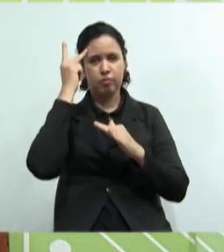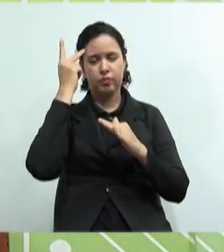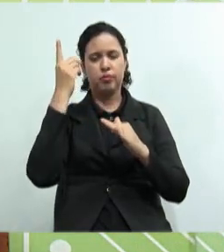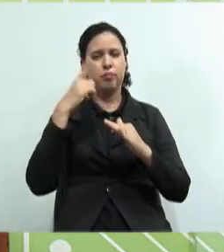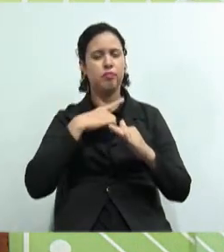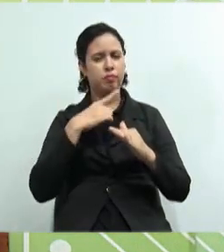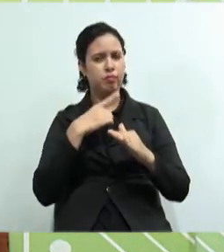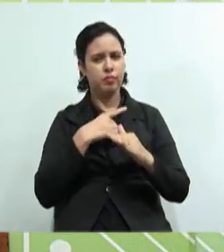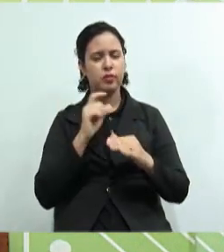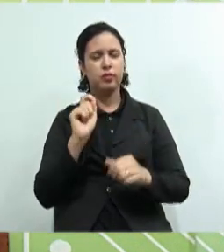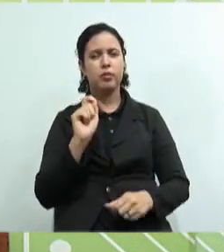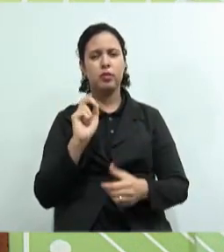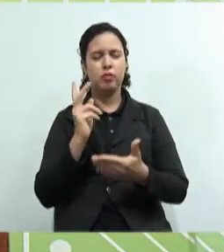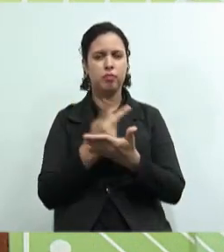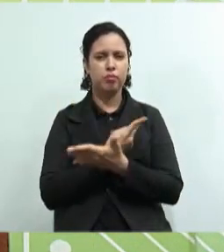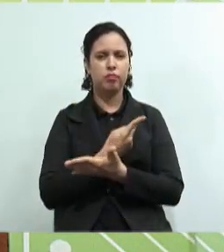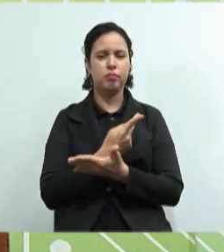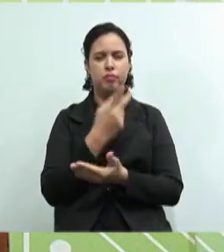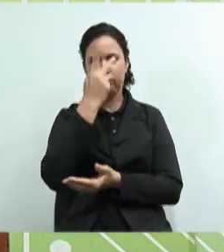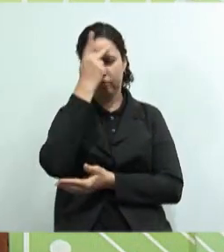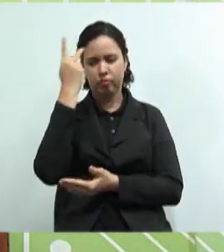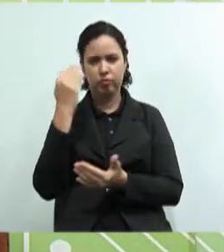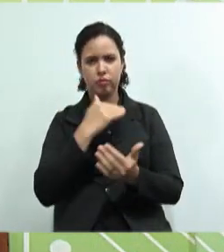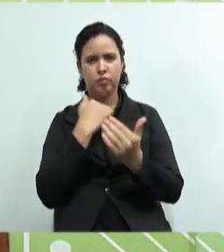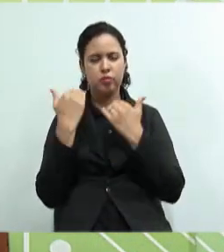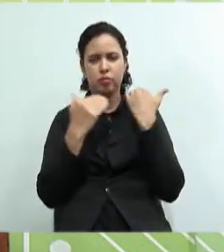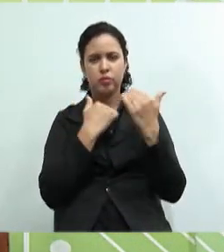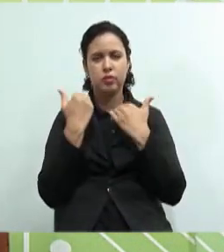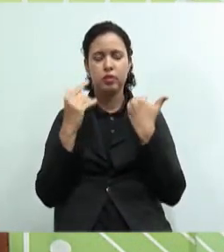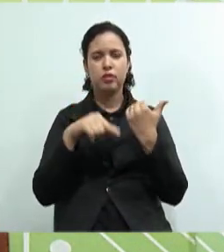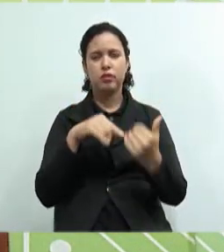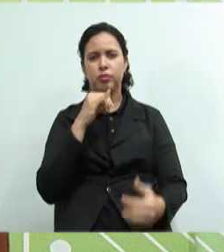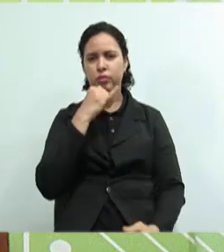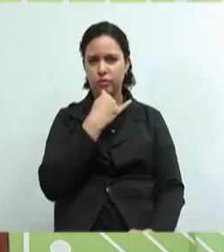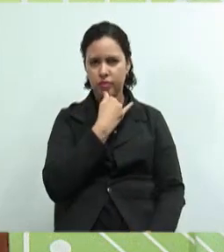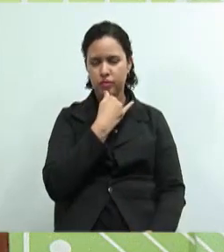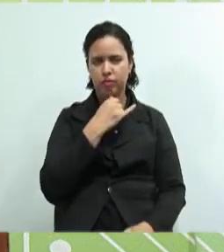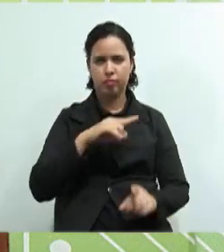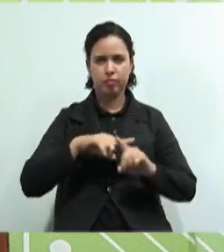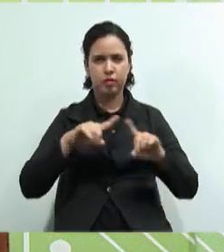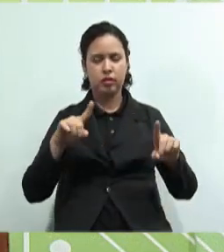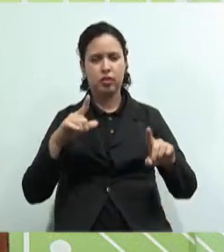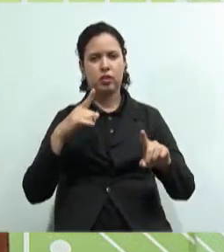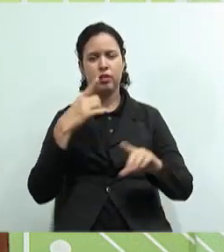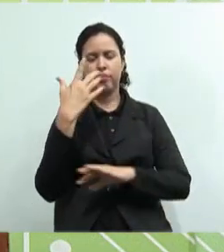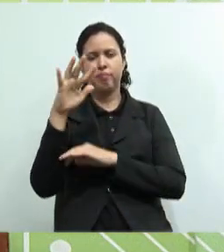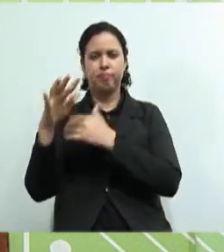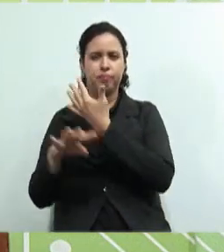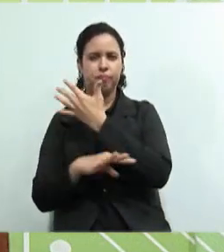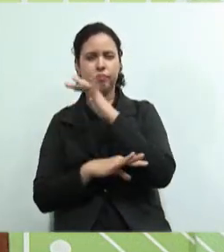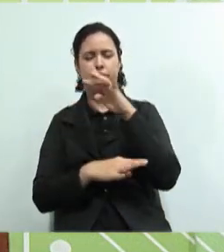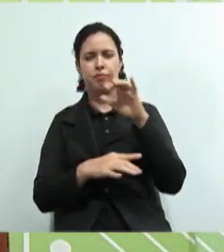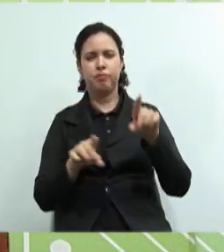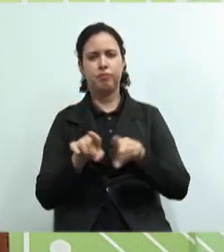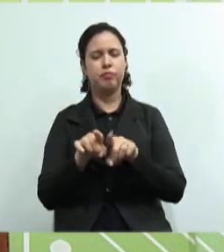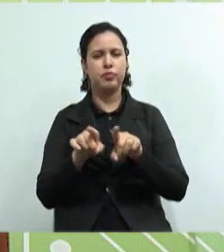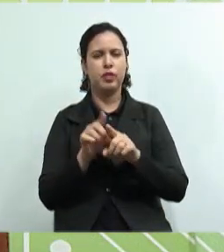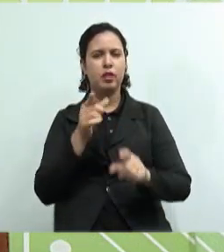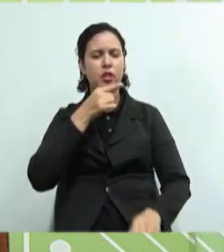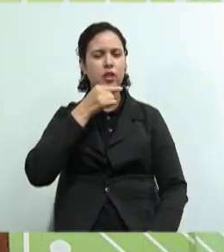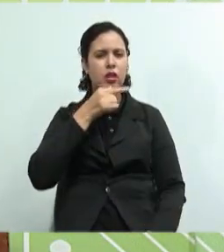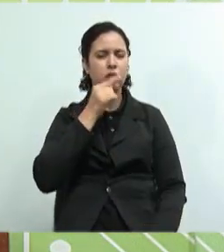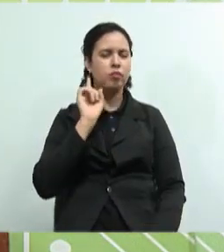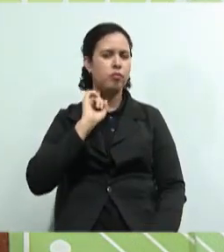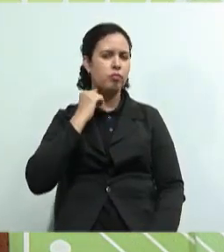teve muitas fatalidades, é um caso muito triste e vai ter também comprometimento ambiental daquela região, das águas naquela